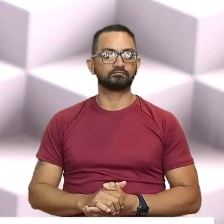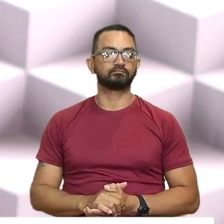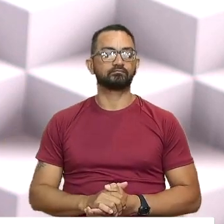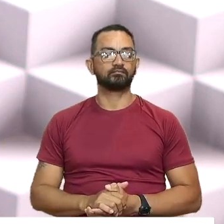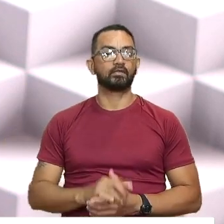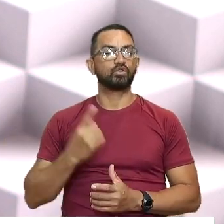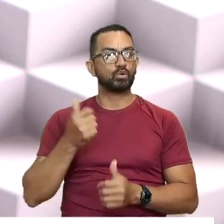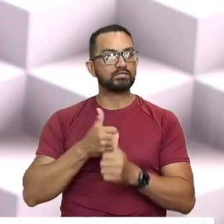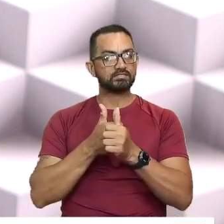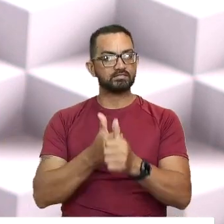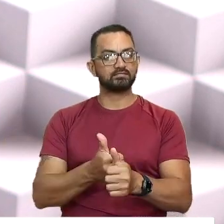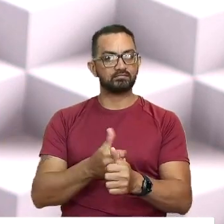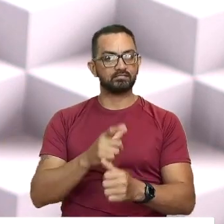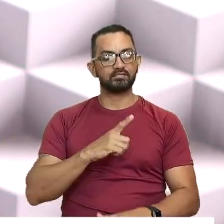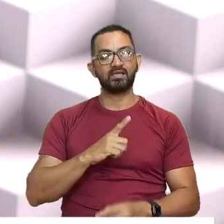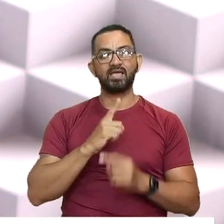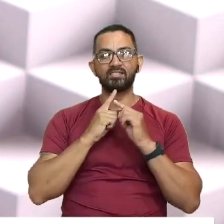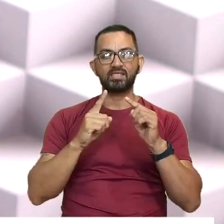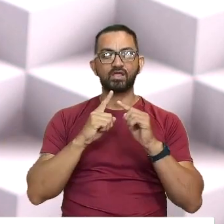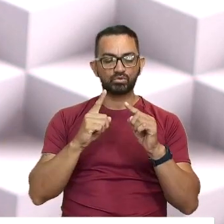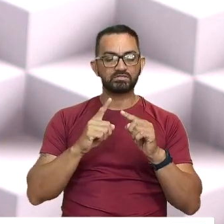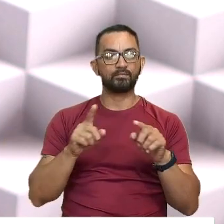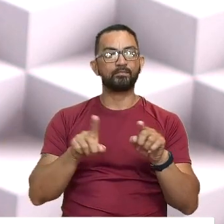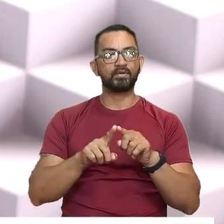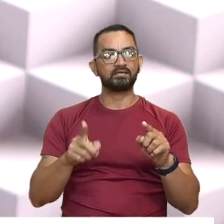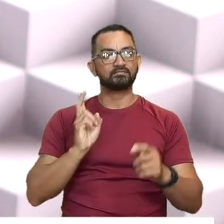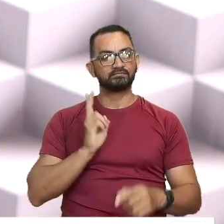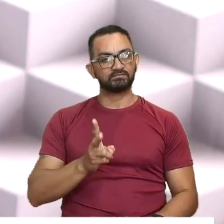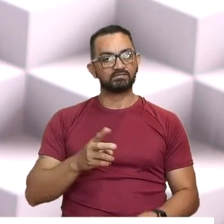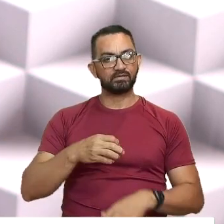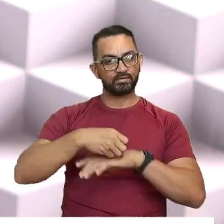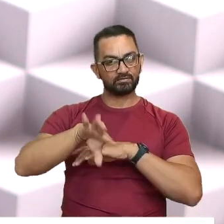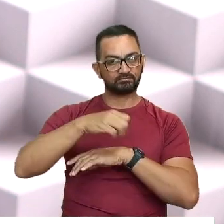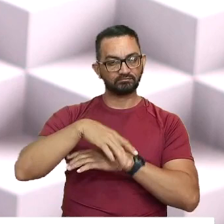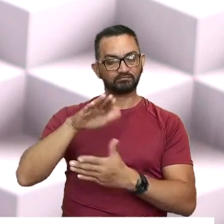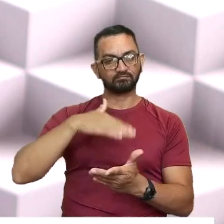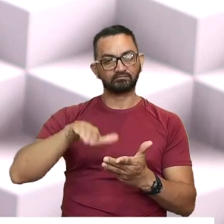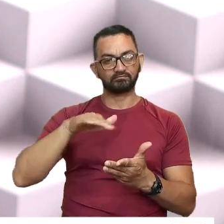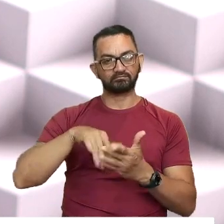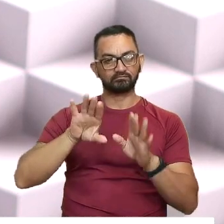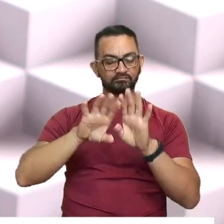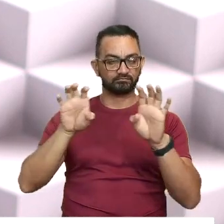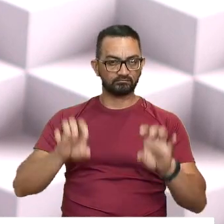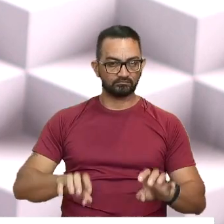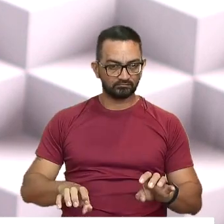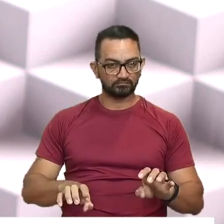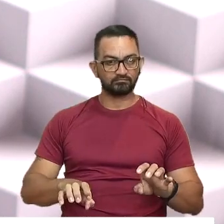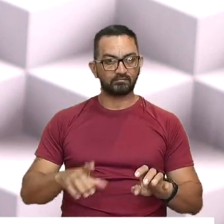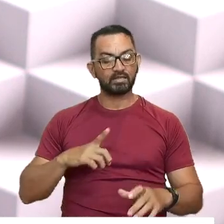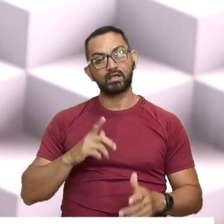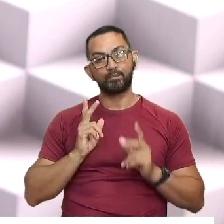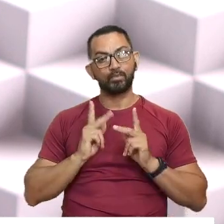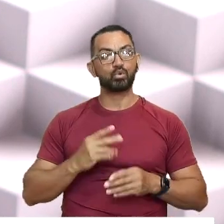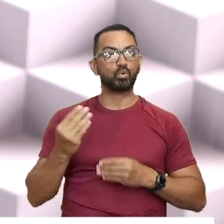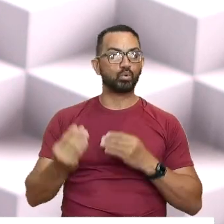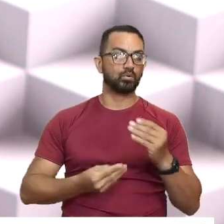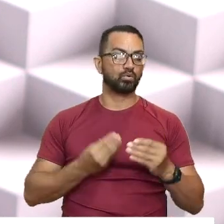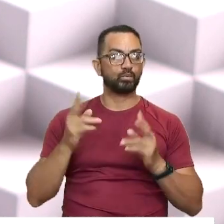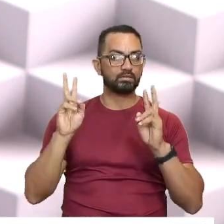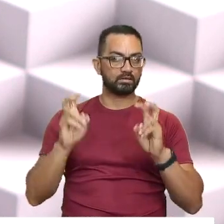últimos meses, que a gente segue acompanhando, recebendo a denúncia de vocês, e a gente sempre encaminha para a Secretaria de Infraestrutura,